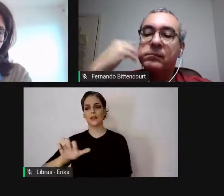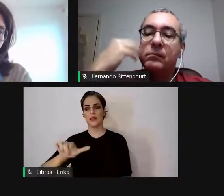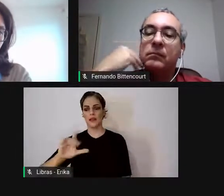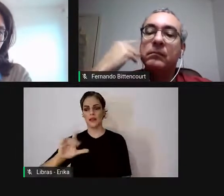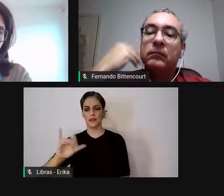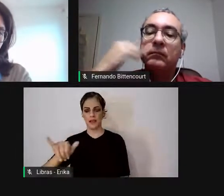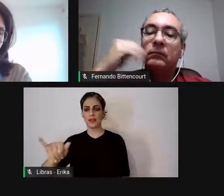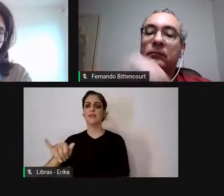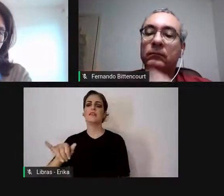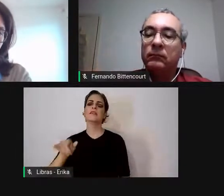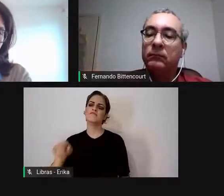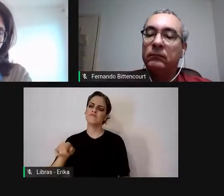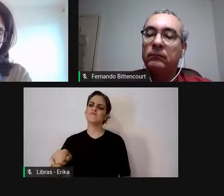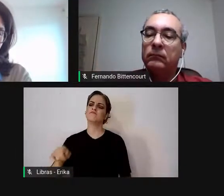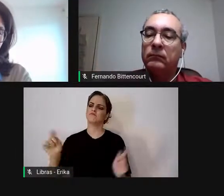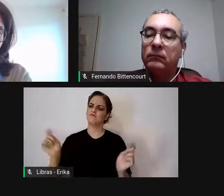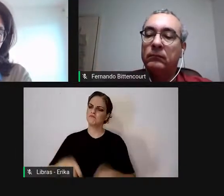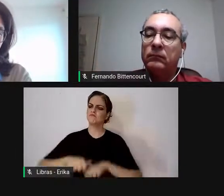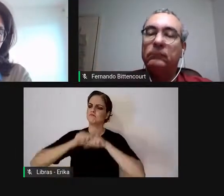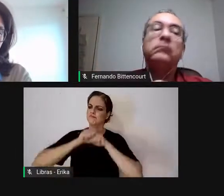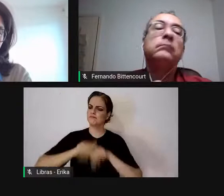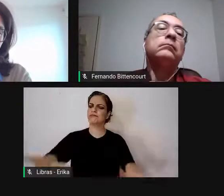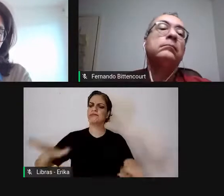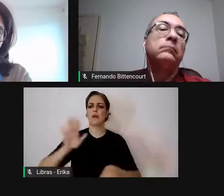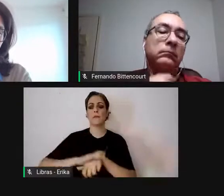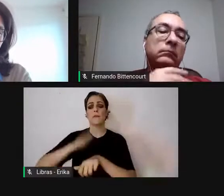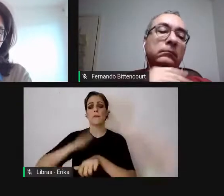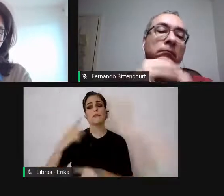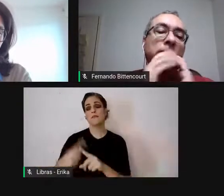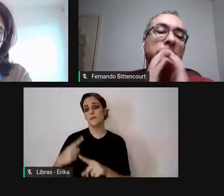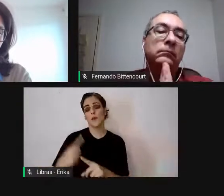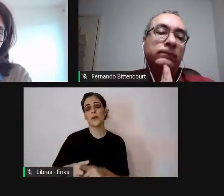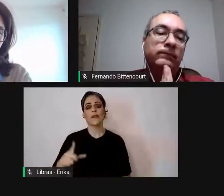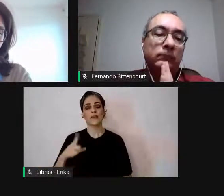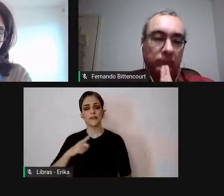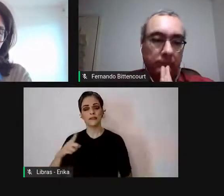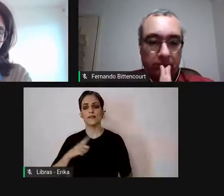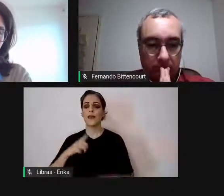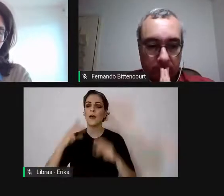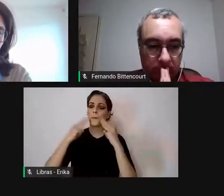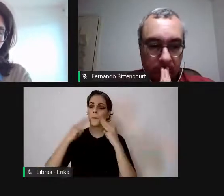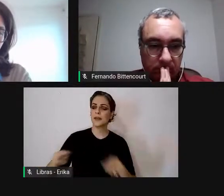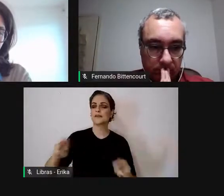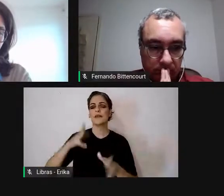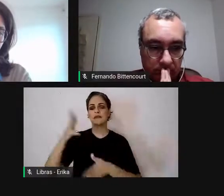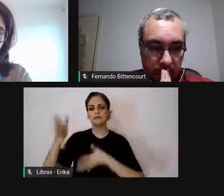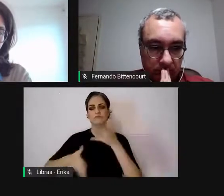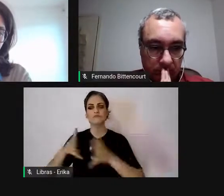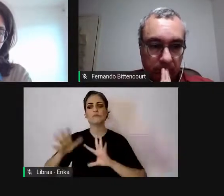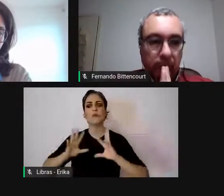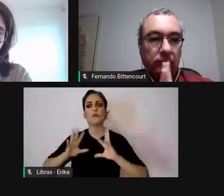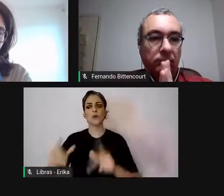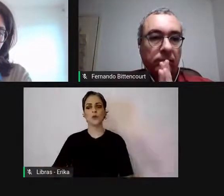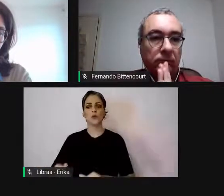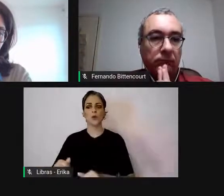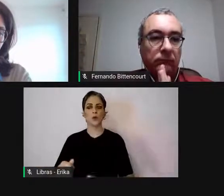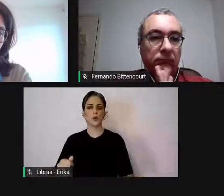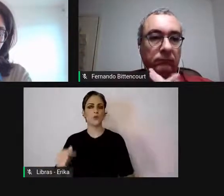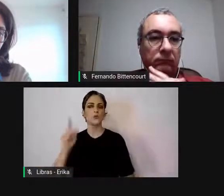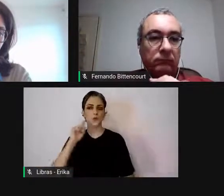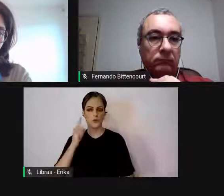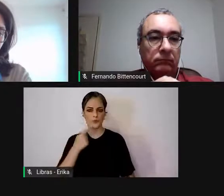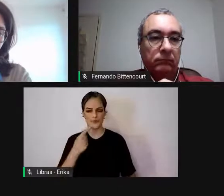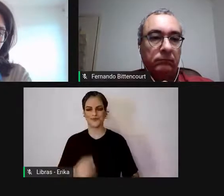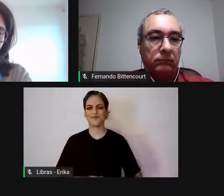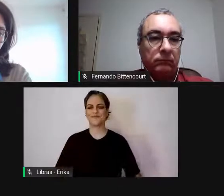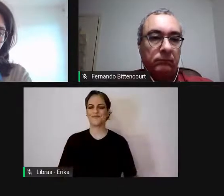evento quando levam a nossa mensagem a todos os colegas que não nos podem ouvir. E todos aqueles